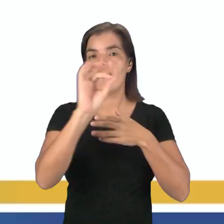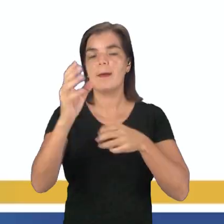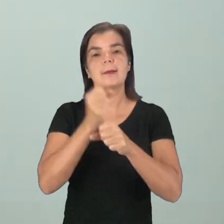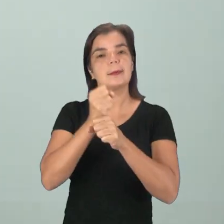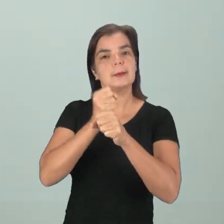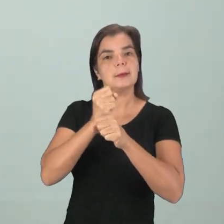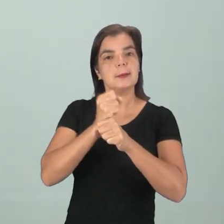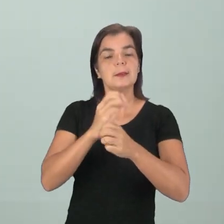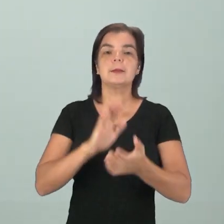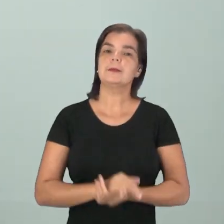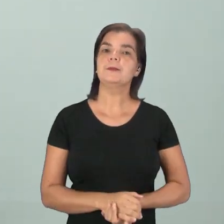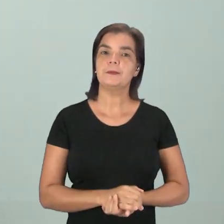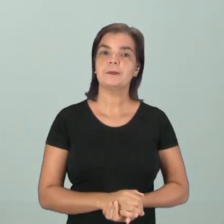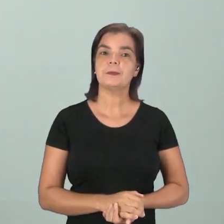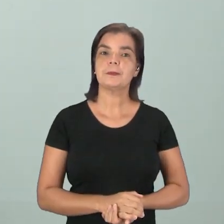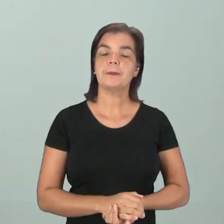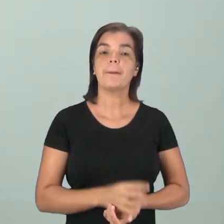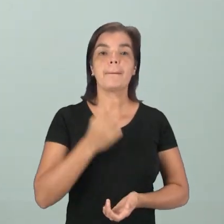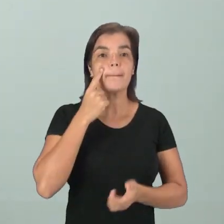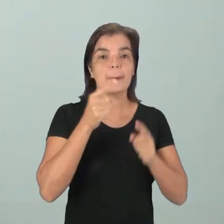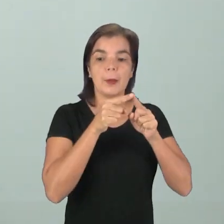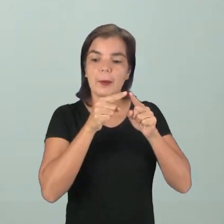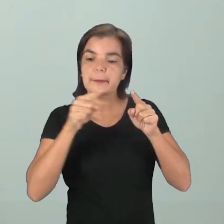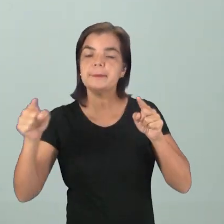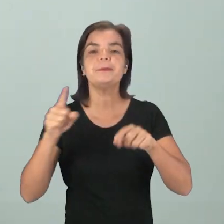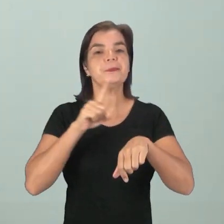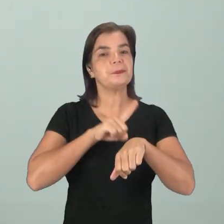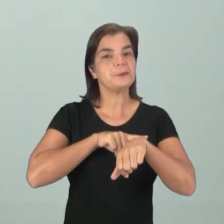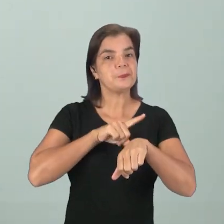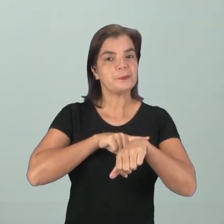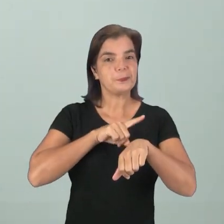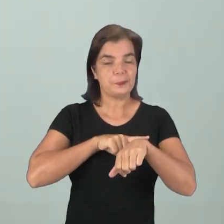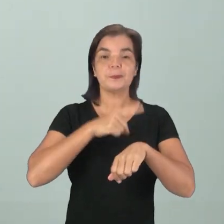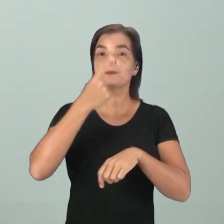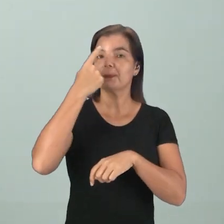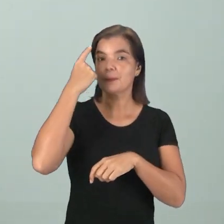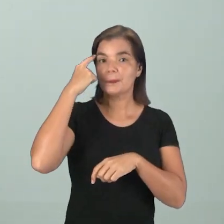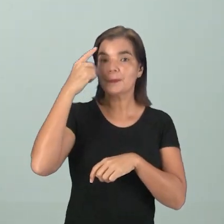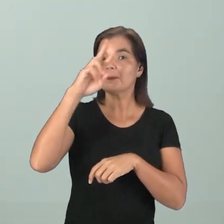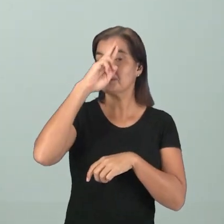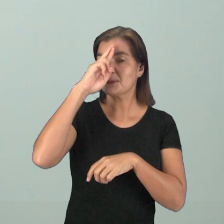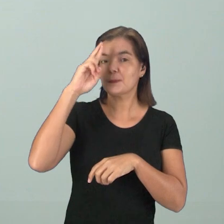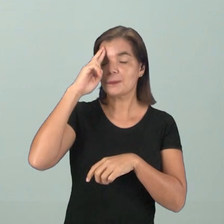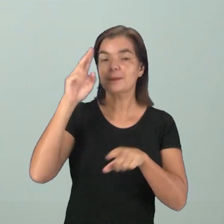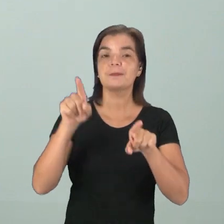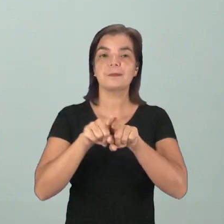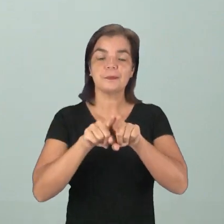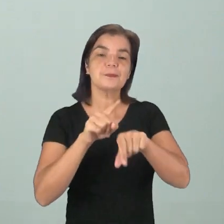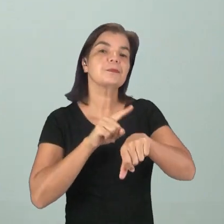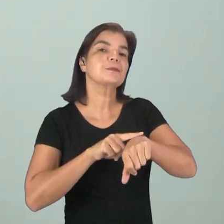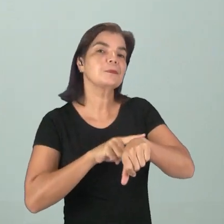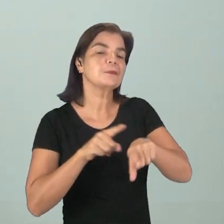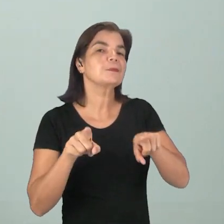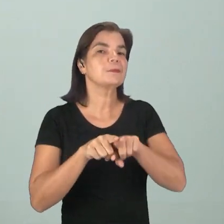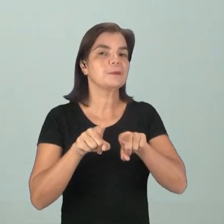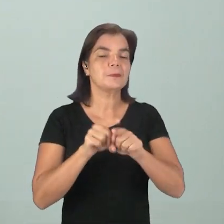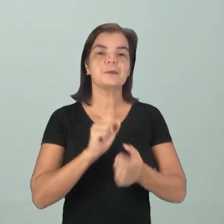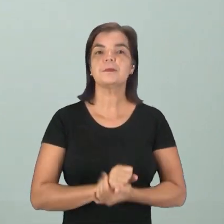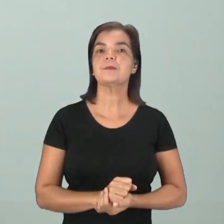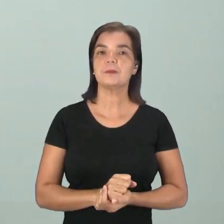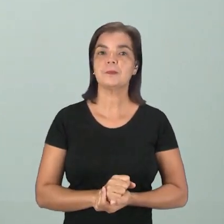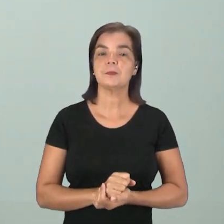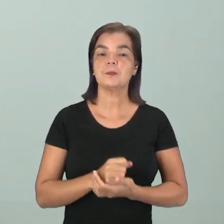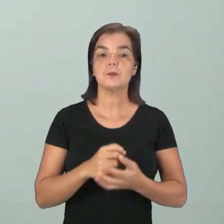ano. Então, vocês vão fazer essa linha do tempo, que ela é tanto do tempo histórico quanto do tempo cronológico. Vocês vão